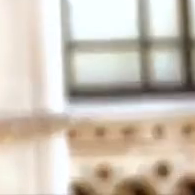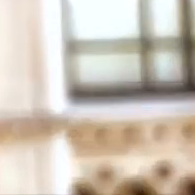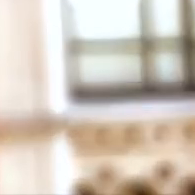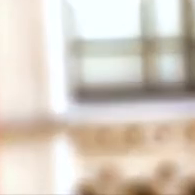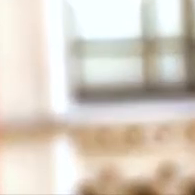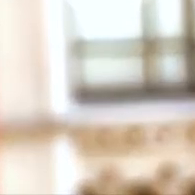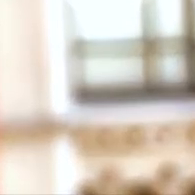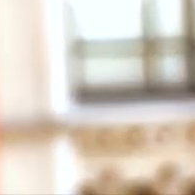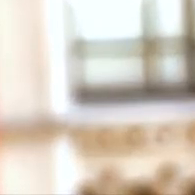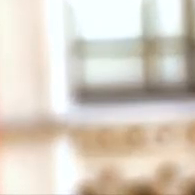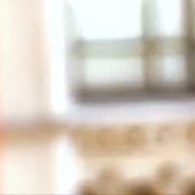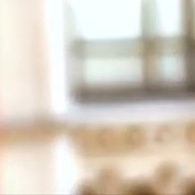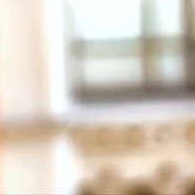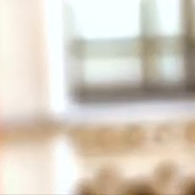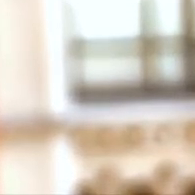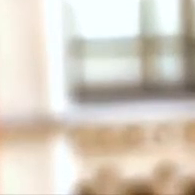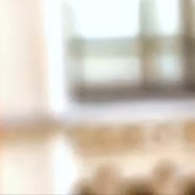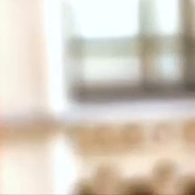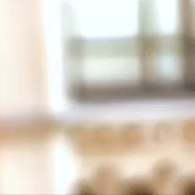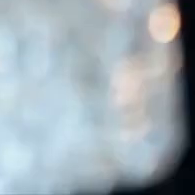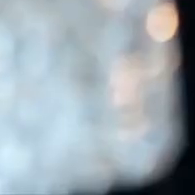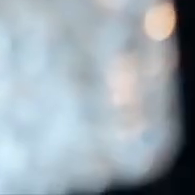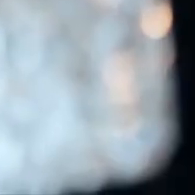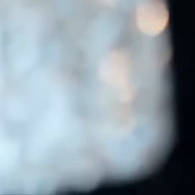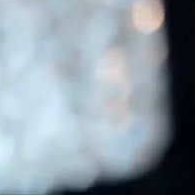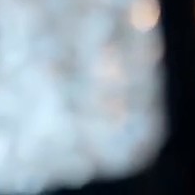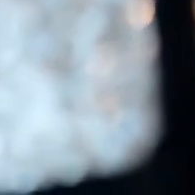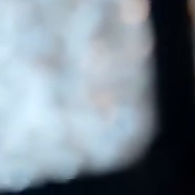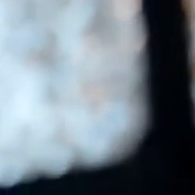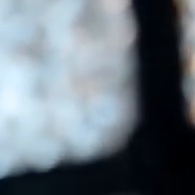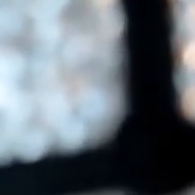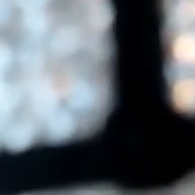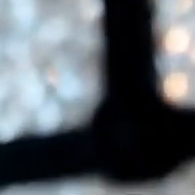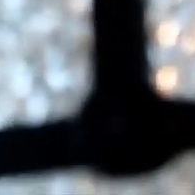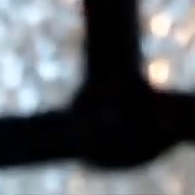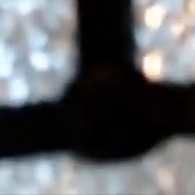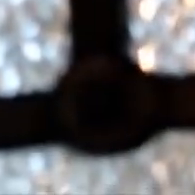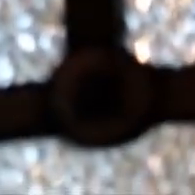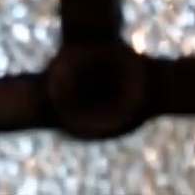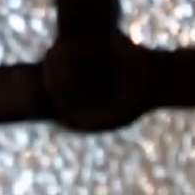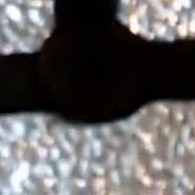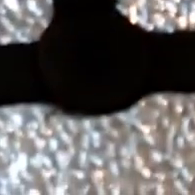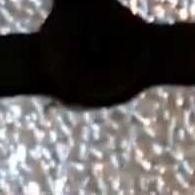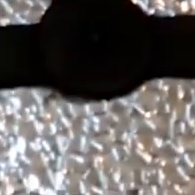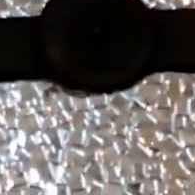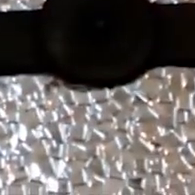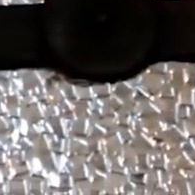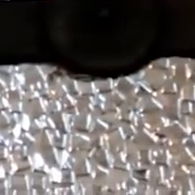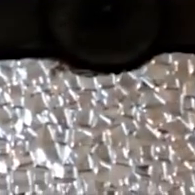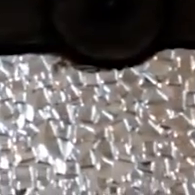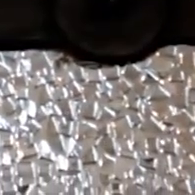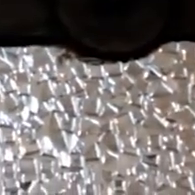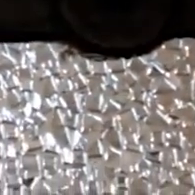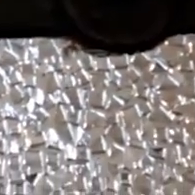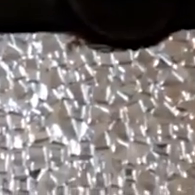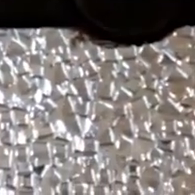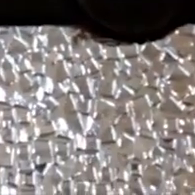Com tantos atributos, quem não guardaria mistérios?